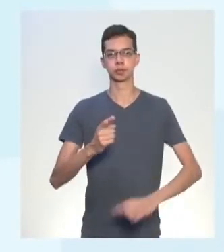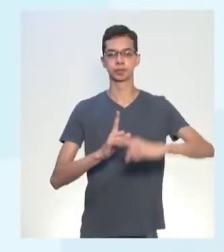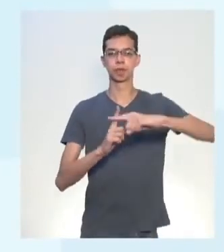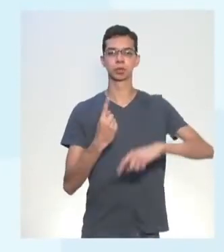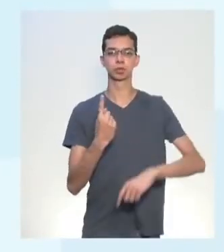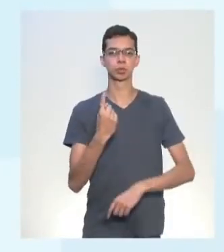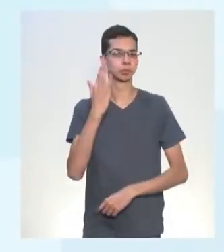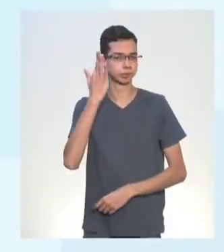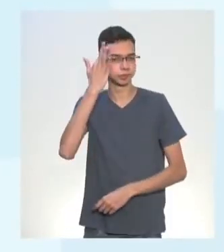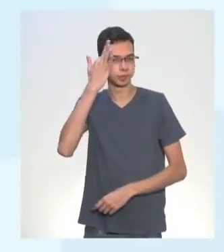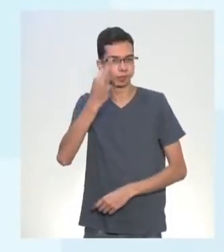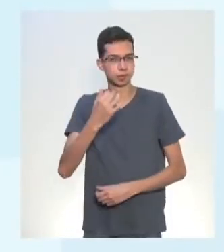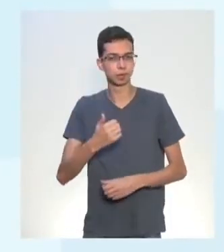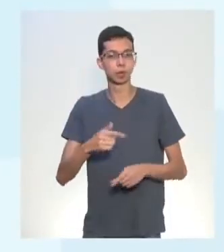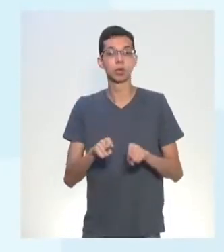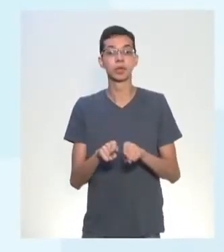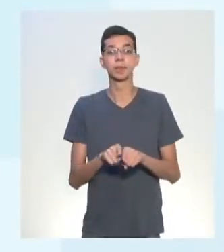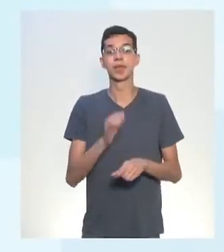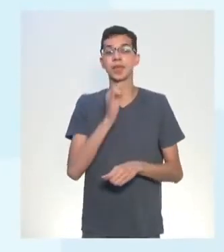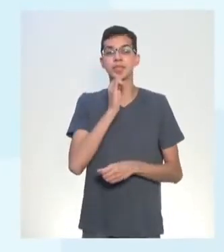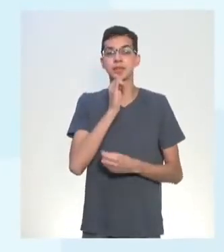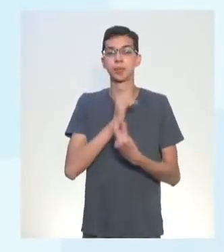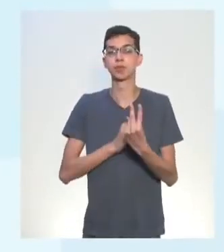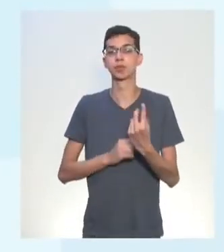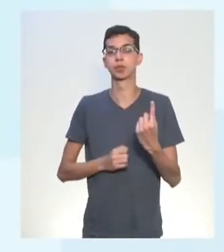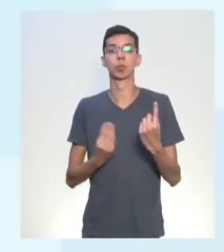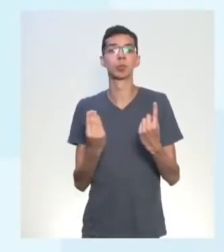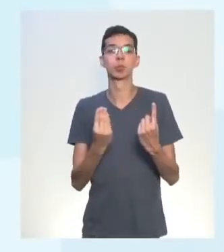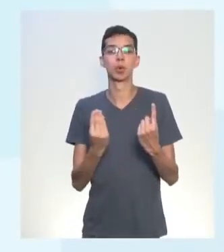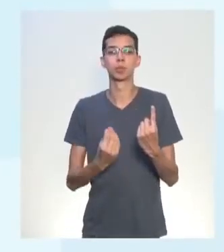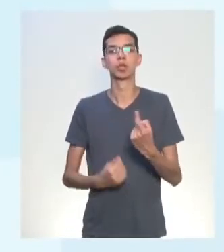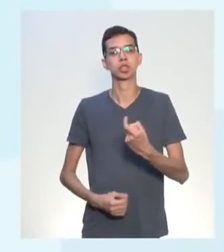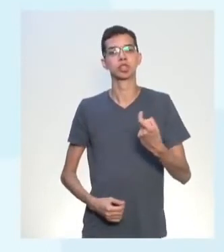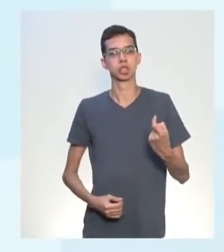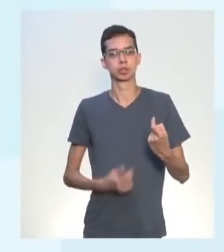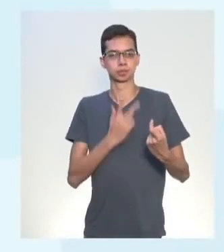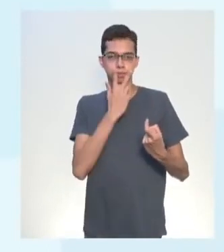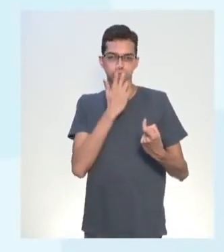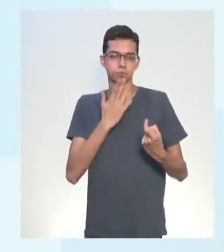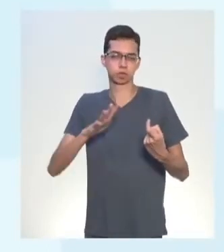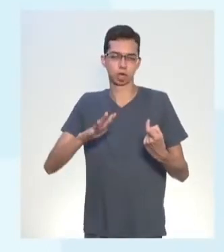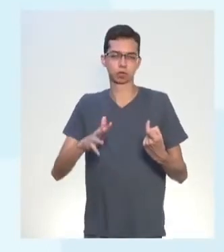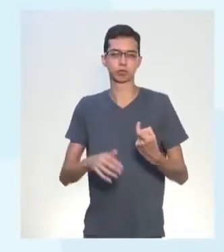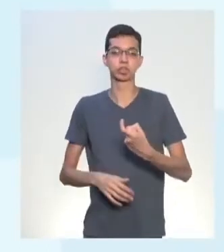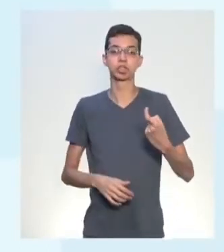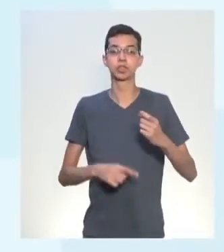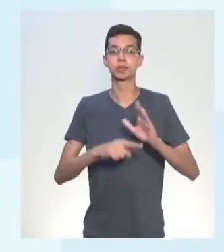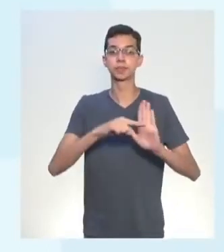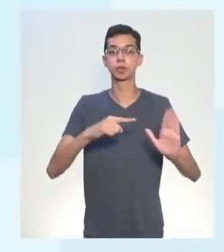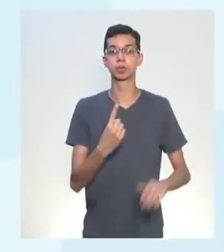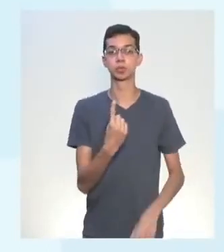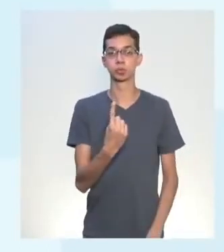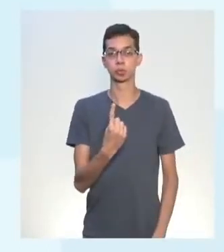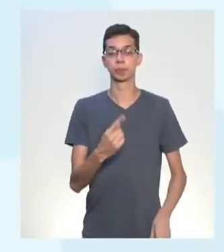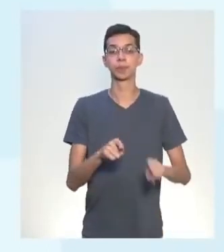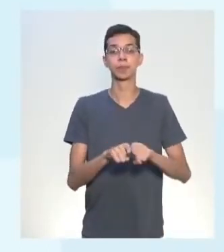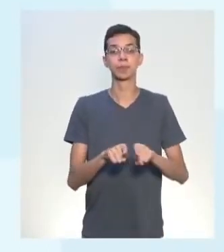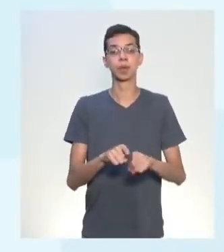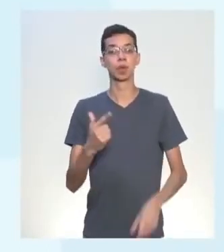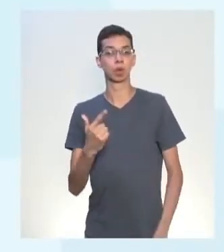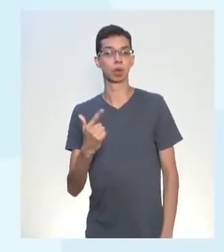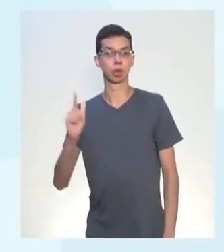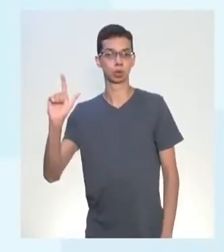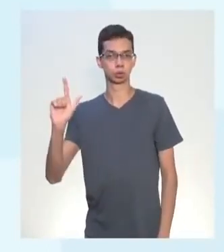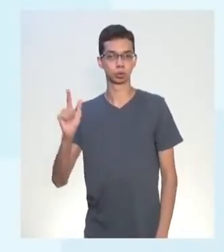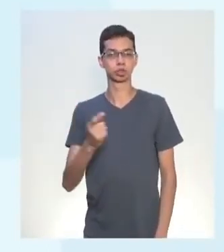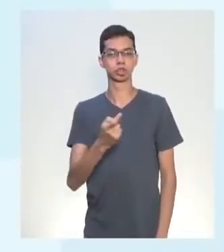ó. Coloquei aqui, se fosse 21, né? Vou chamar esse daqui de x, talvez, né? Seria x menos 1 e o outro próximo é o